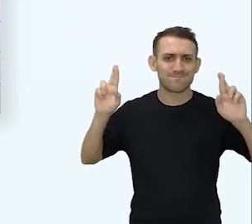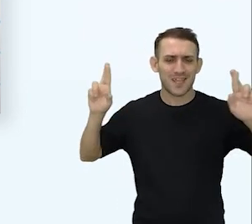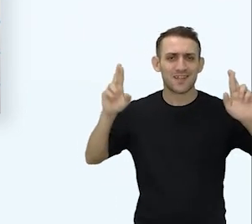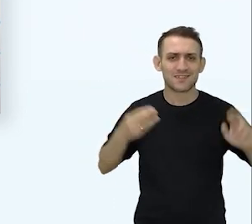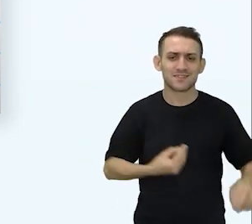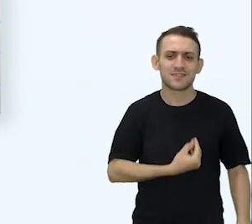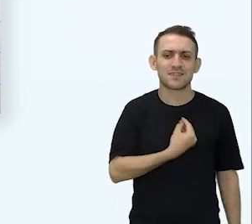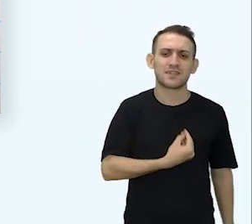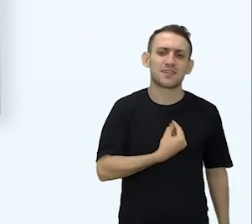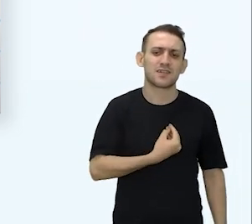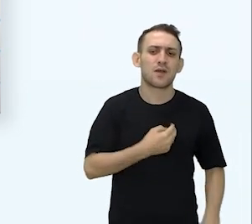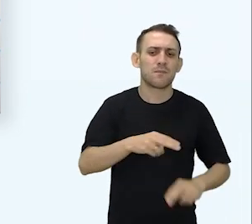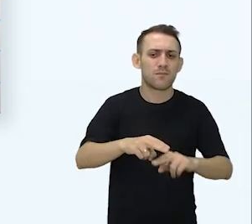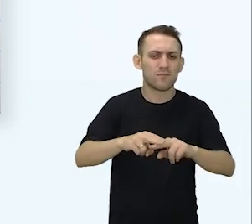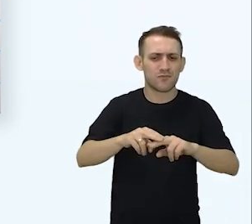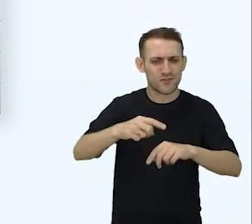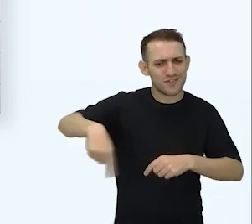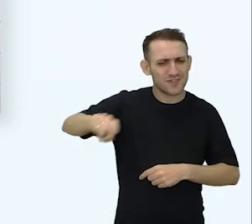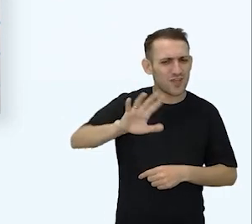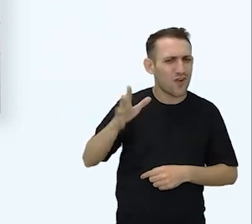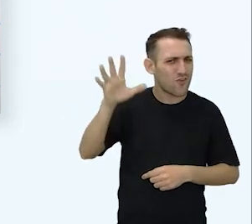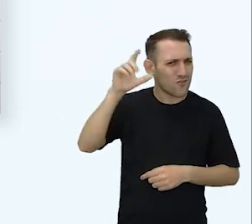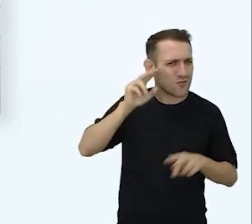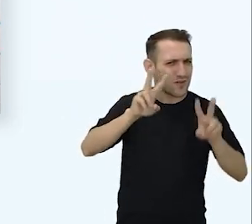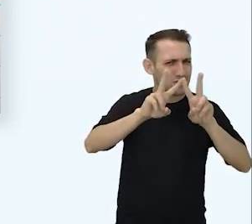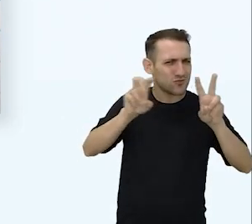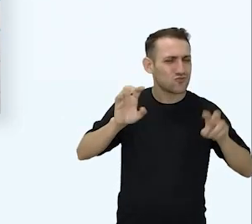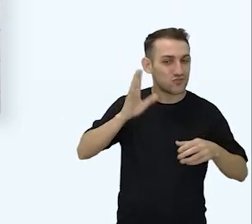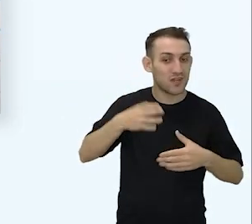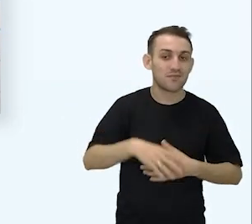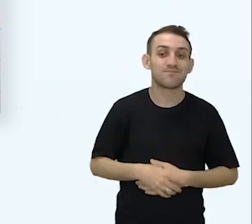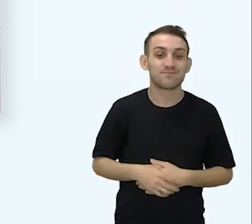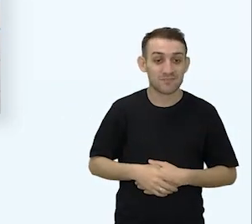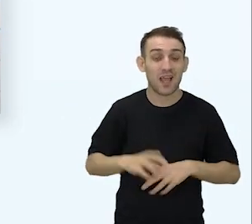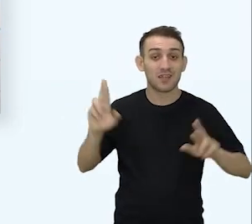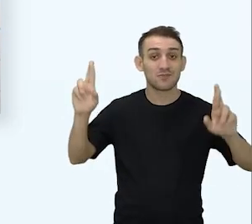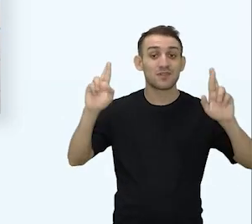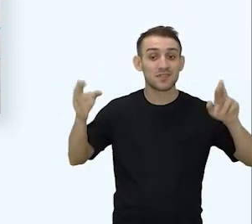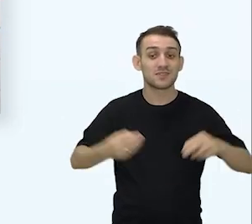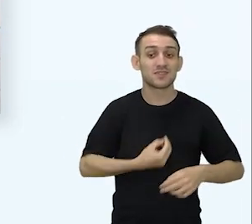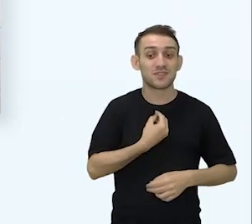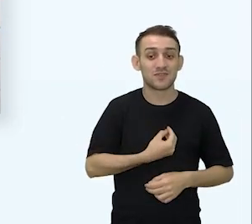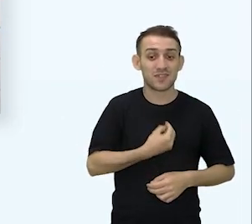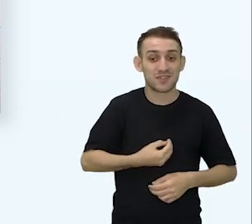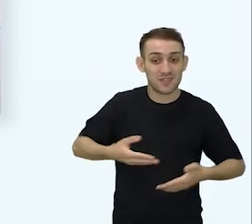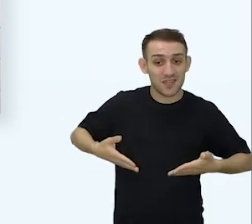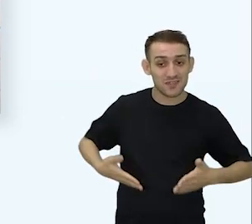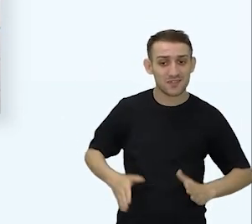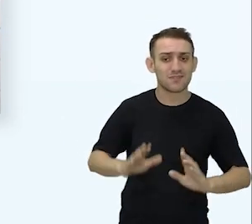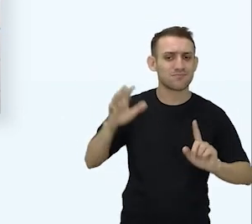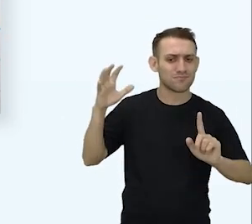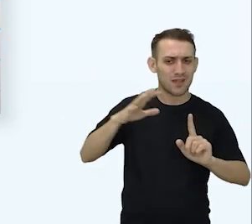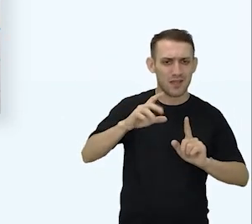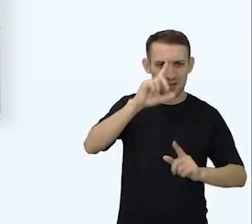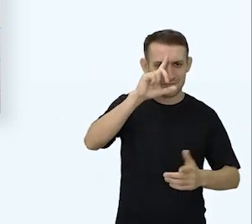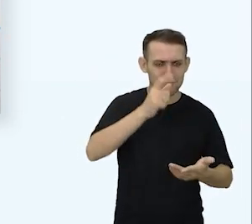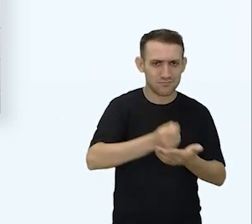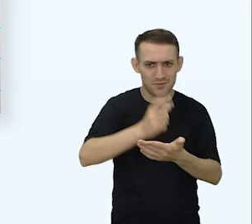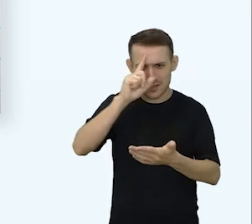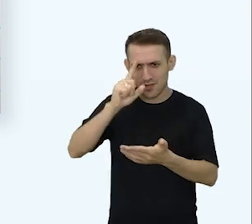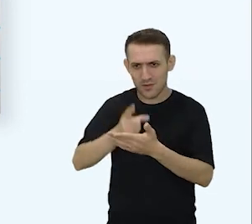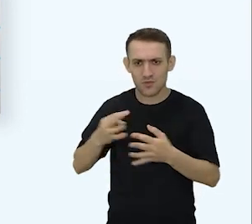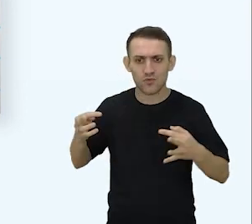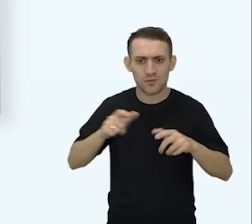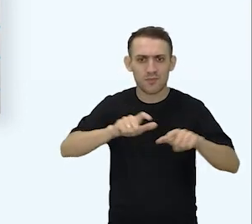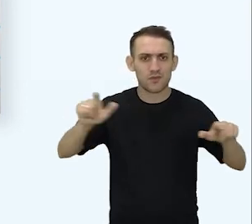vida. Por acaso você já ouviu falar sobre isso? Bom, a expectativa de vida ao nascer influencia em decisões que afetam a